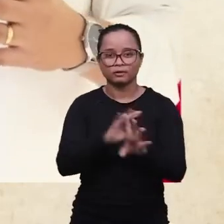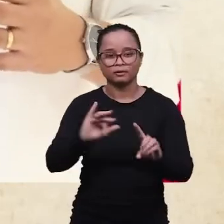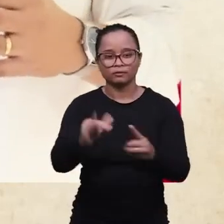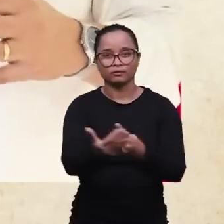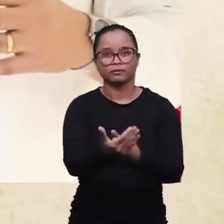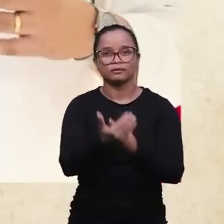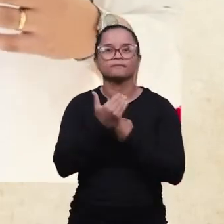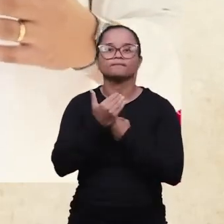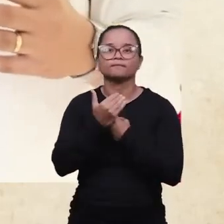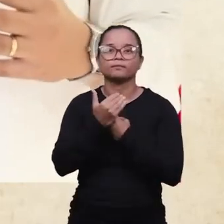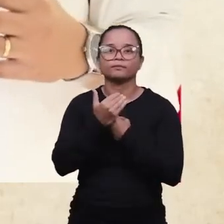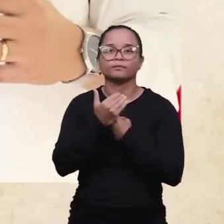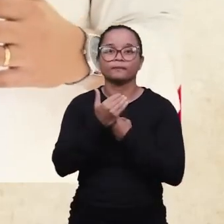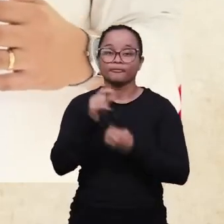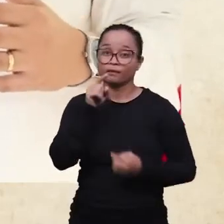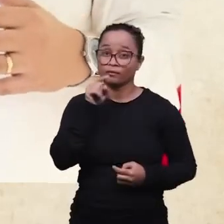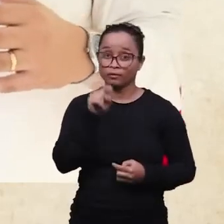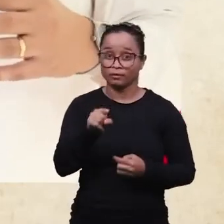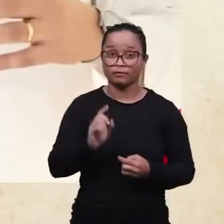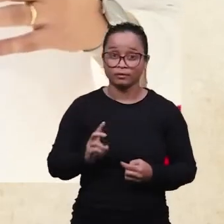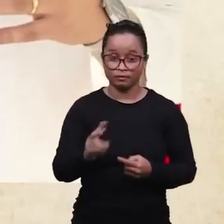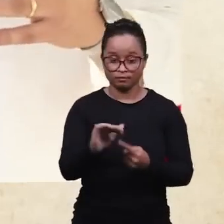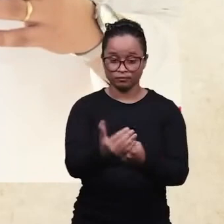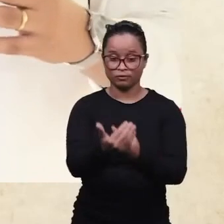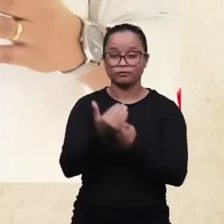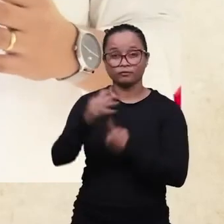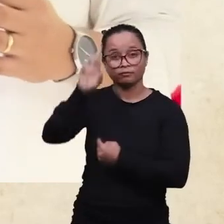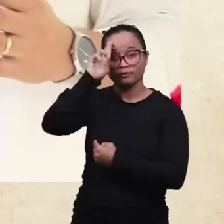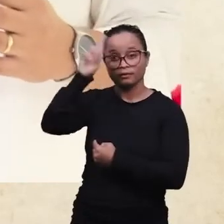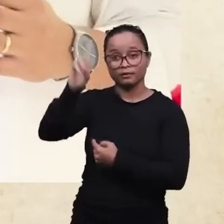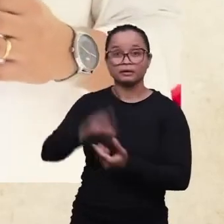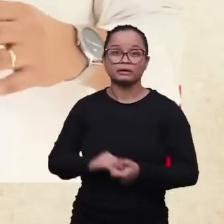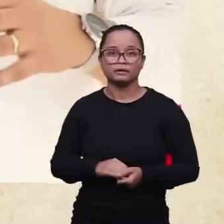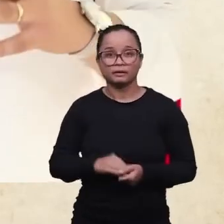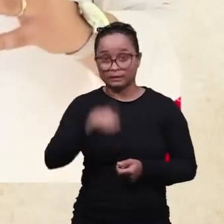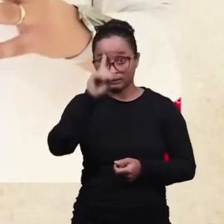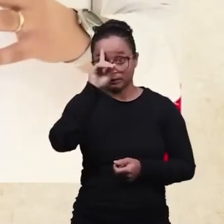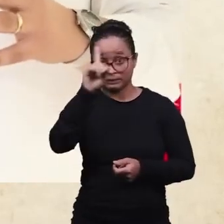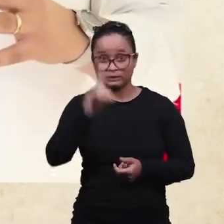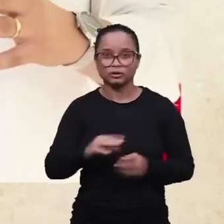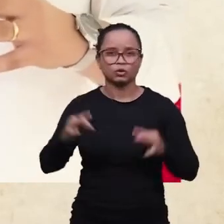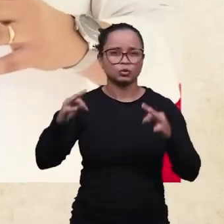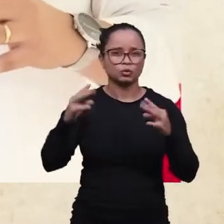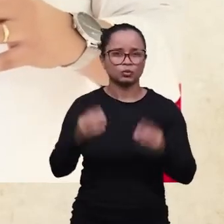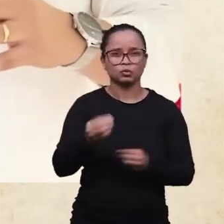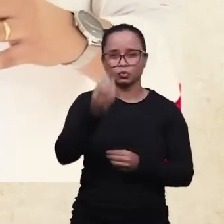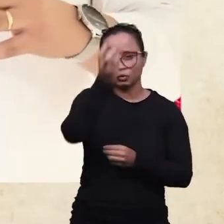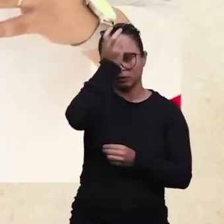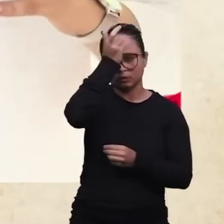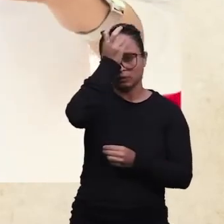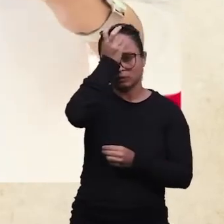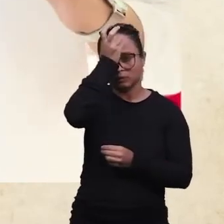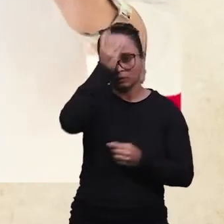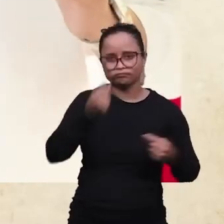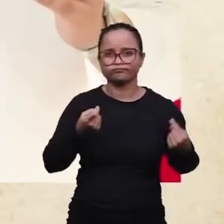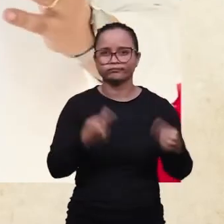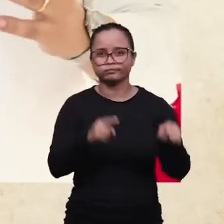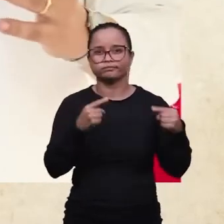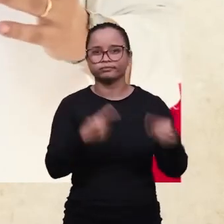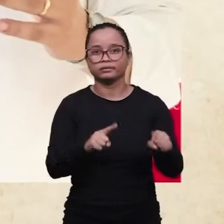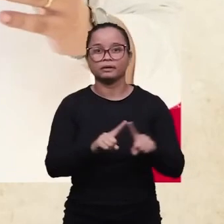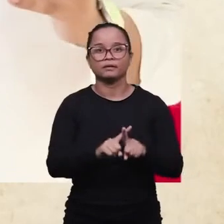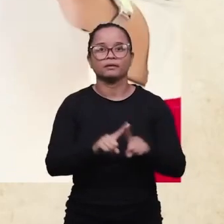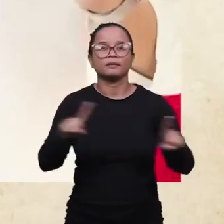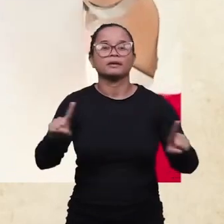do sangue, é proteção. Você vai ser guardado pelo Senhor. Naquele dia, todo o Egito foi